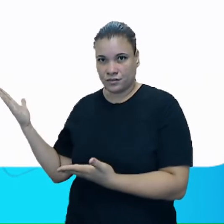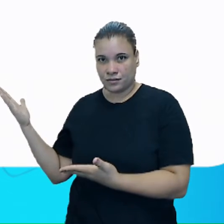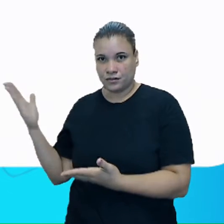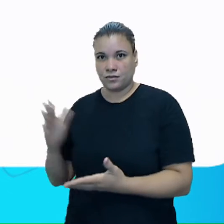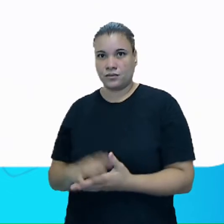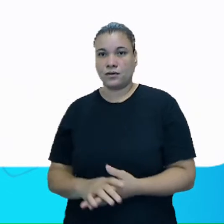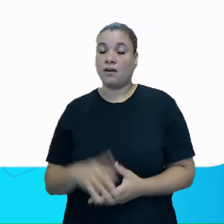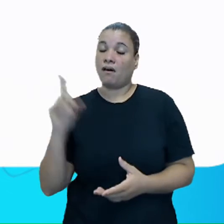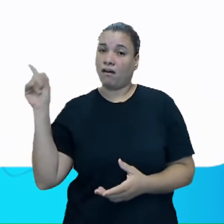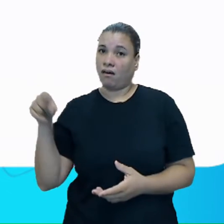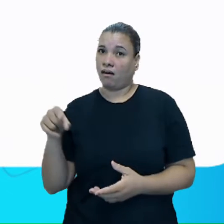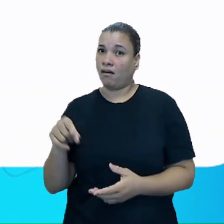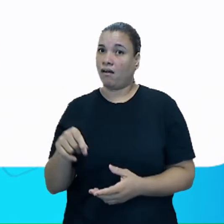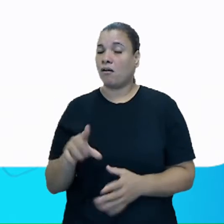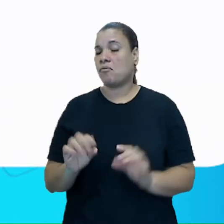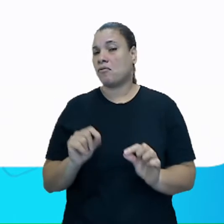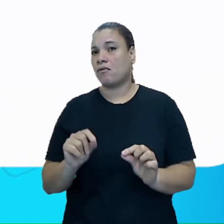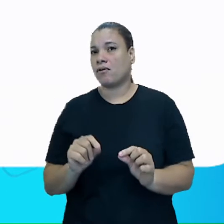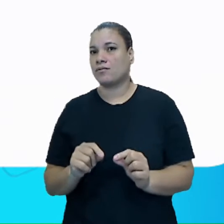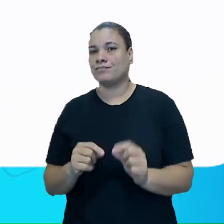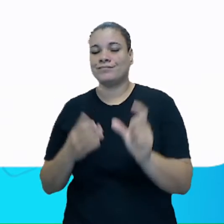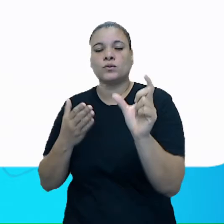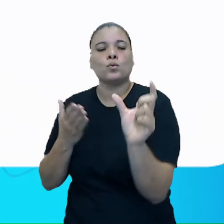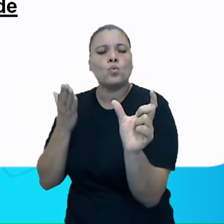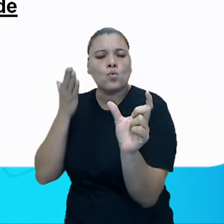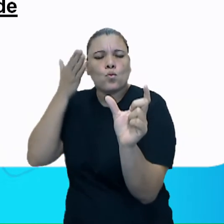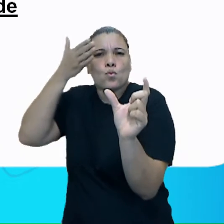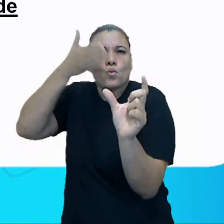ser núcleo do predicado verbal.